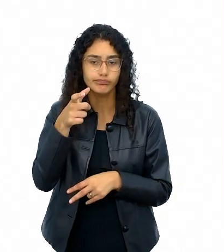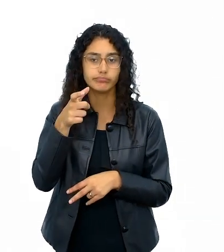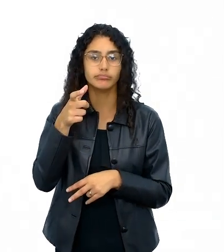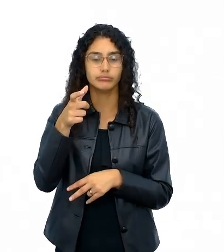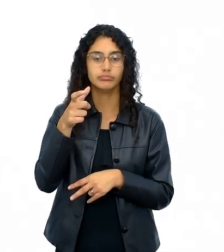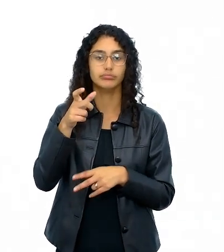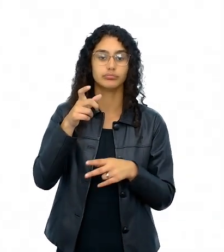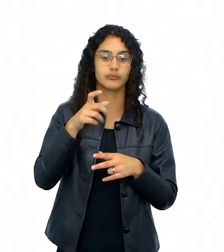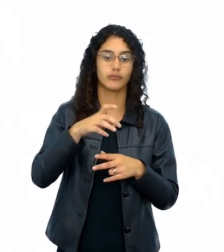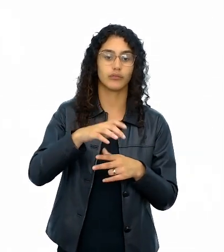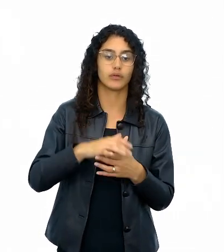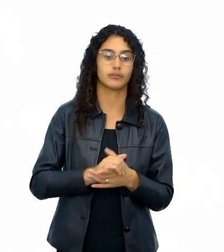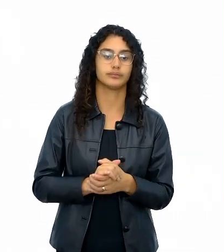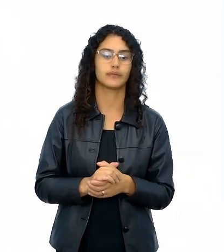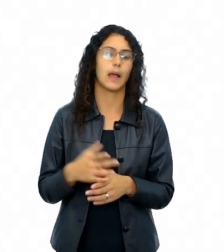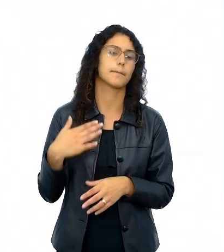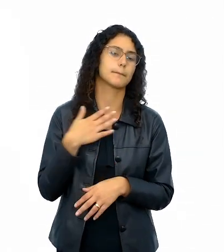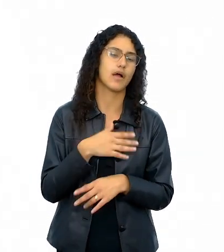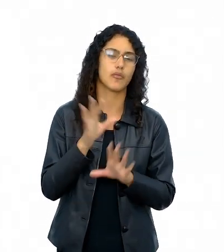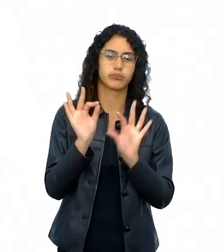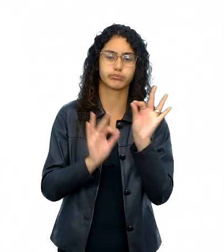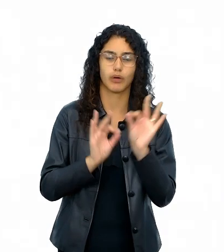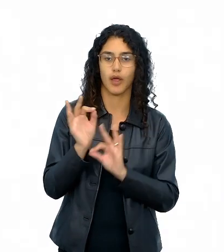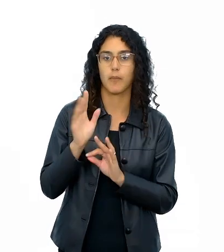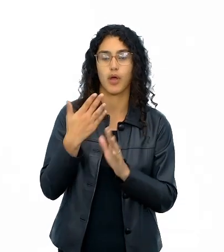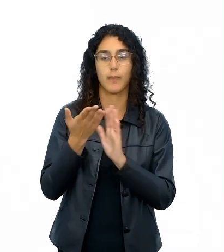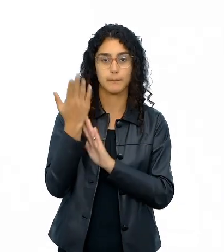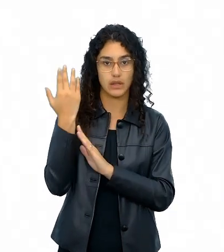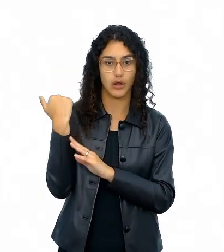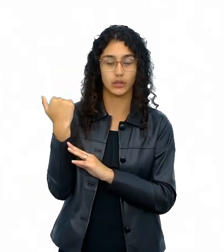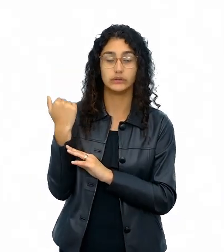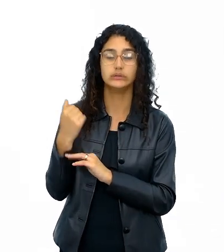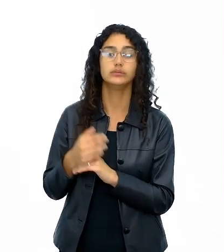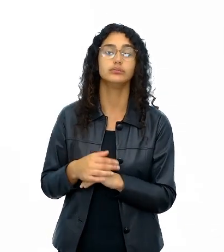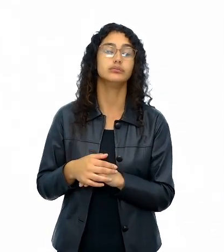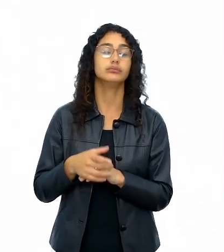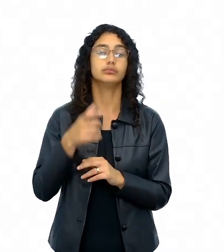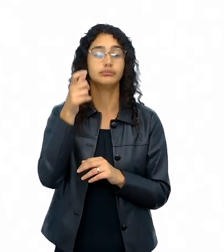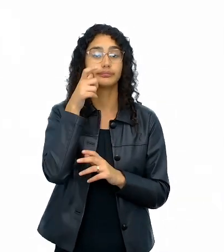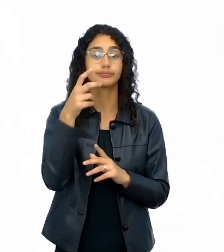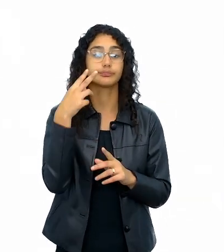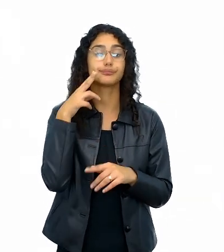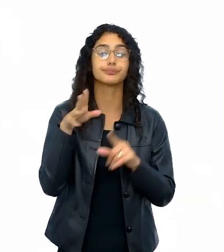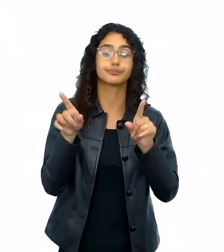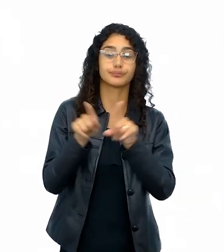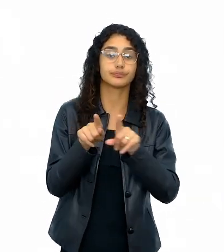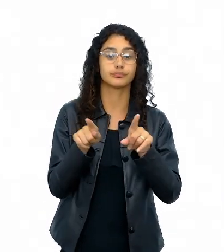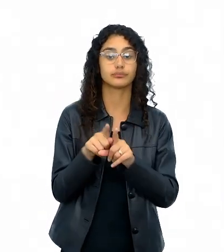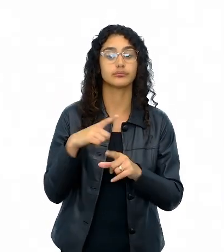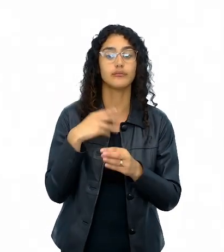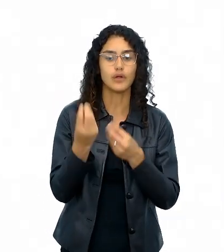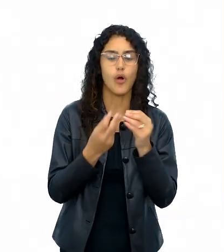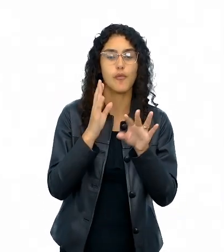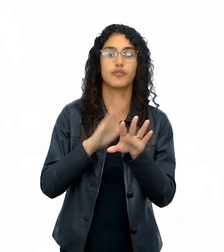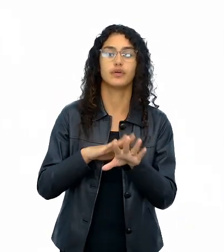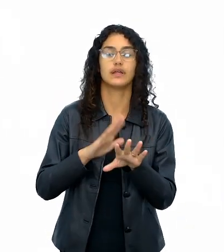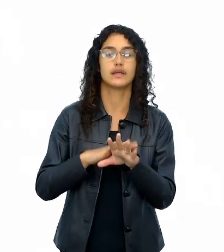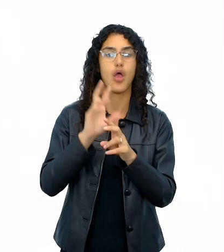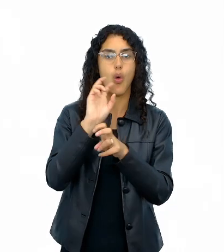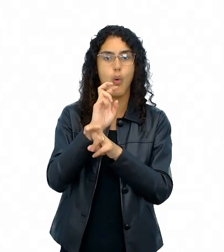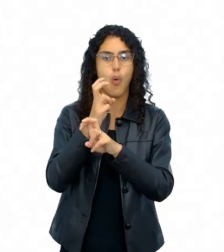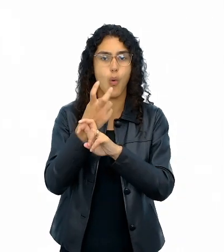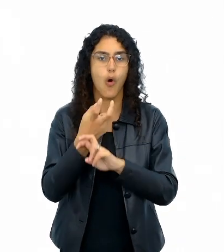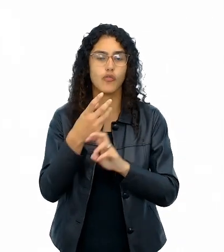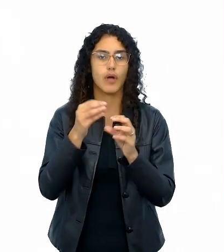no Mundo do Bikman. Eu adorava esse programa quando eu era mais nova, e aí a gente via que tinha como fazer, e o ossinho fica